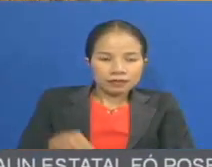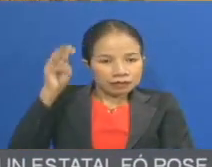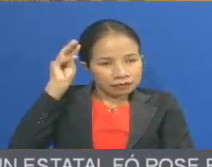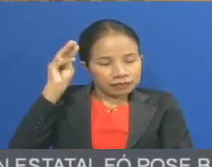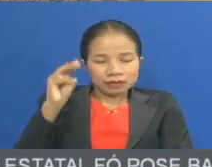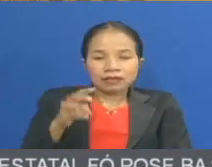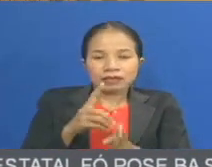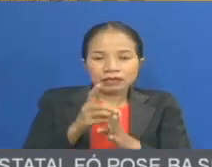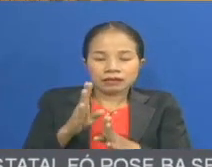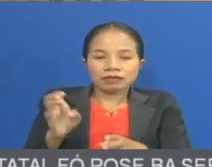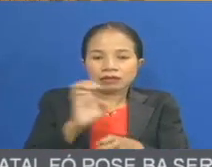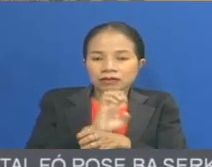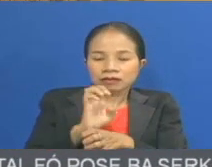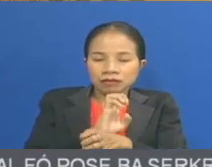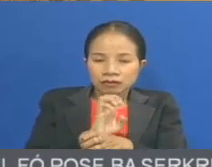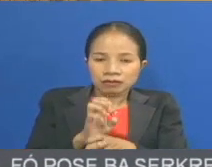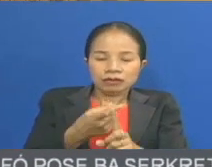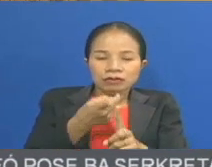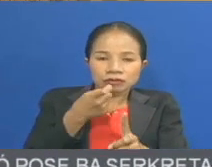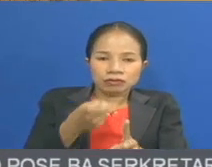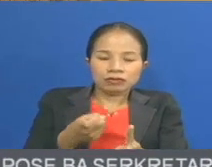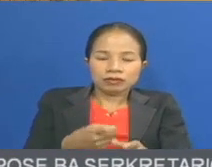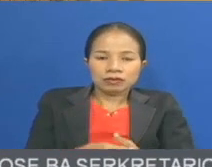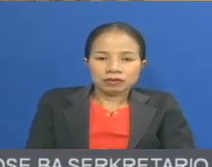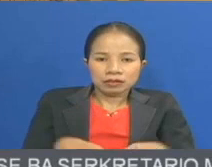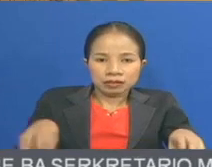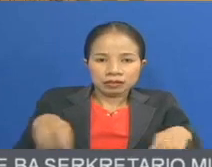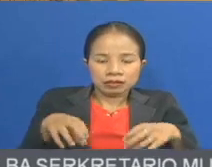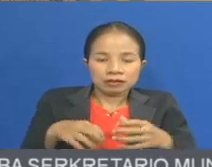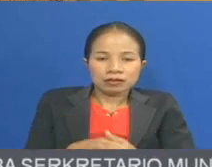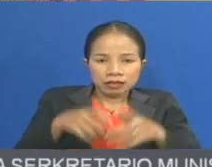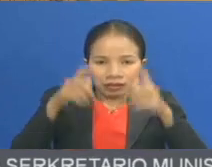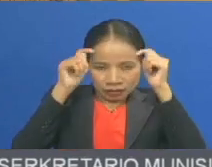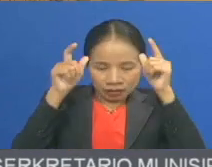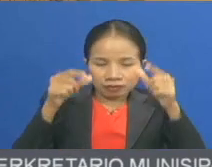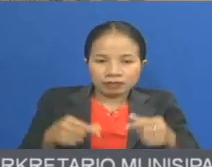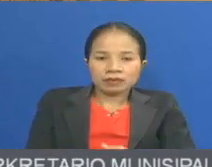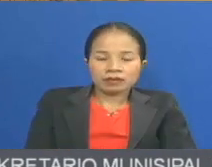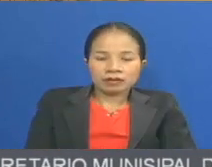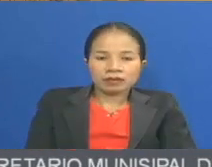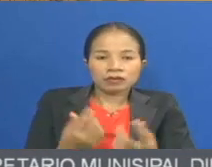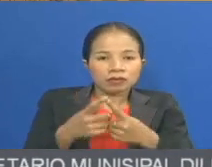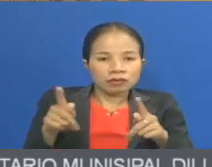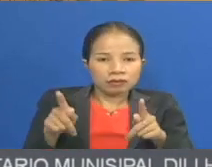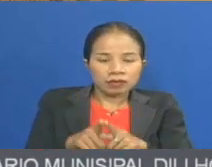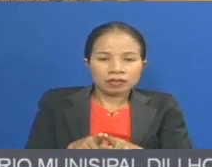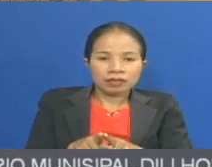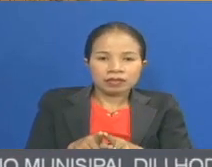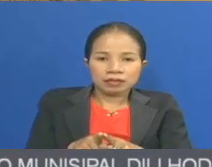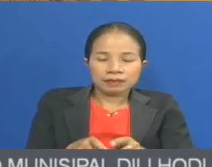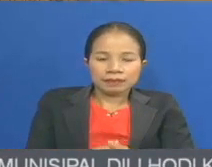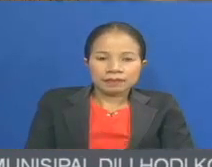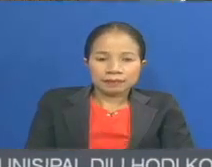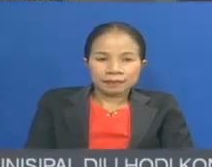Ministério Coordenador Assunto Econômico, Liu Husti, Trade Invest Timor-Leste, certifica empresa Aerodili.